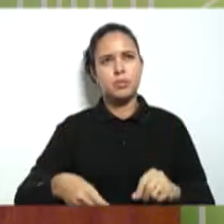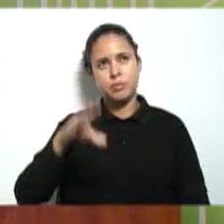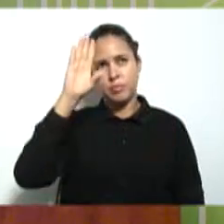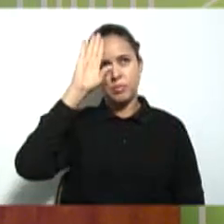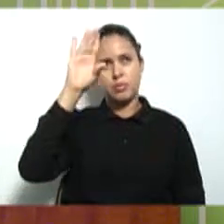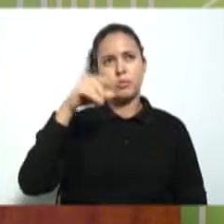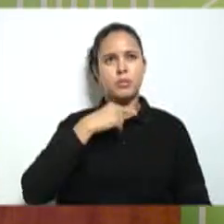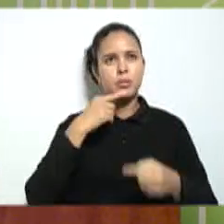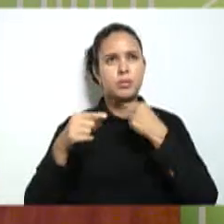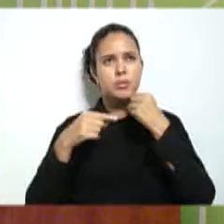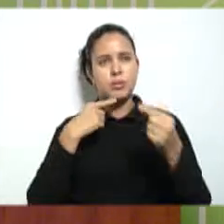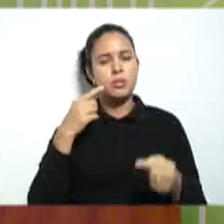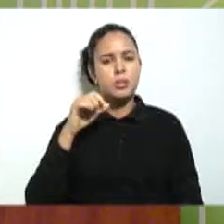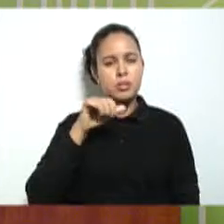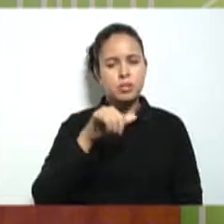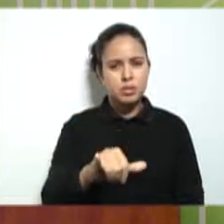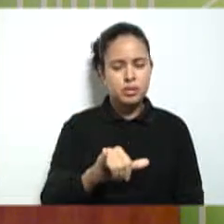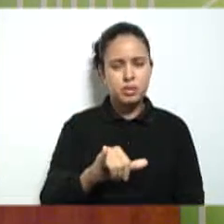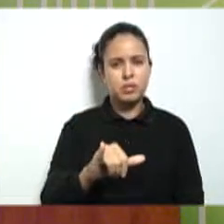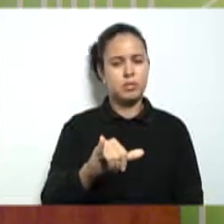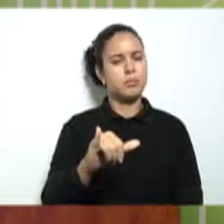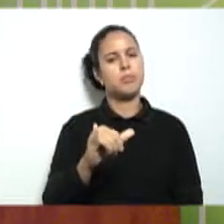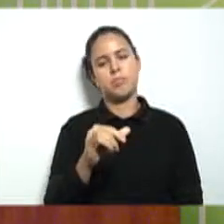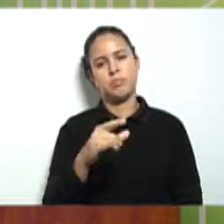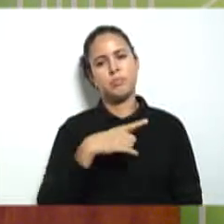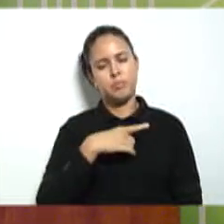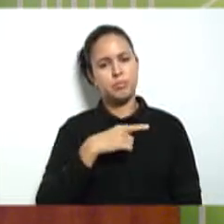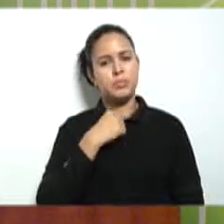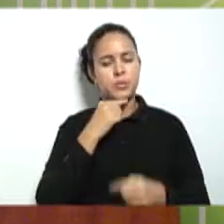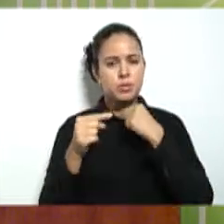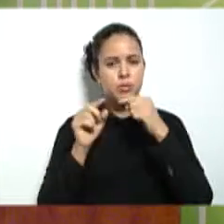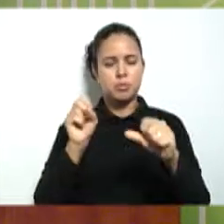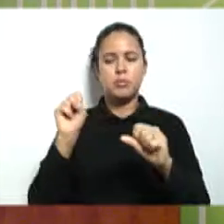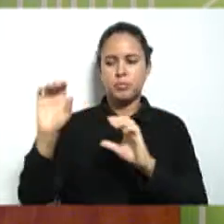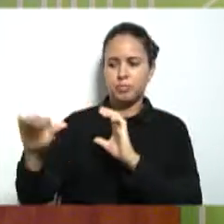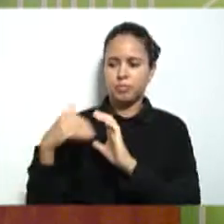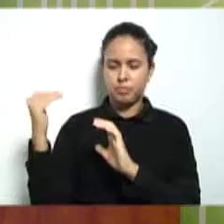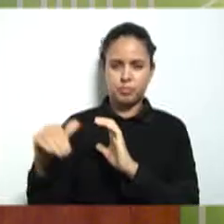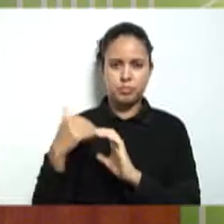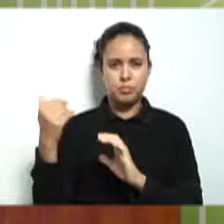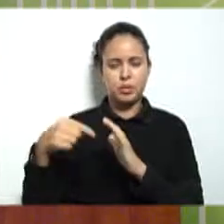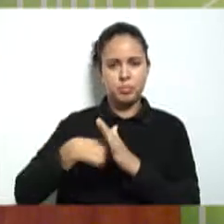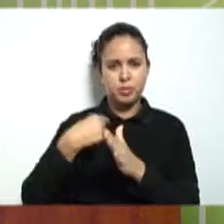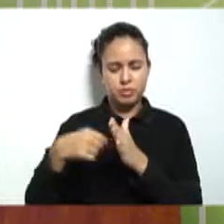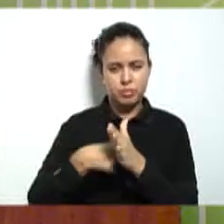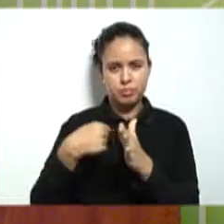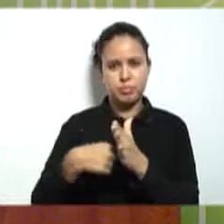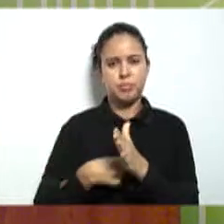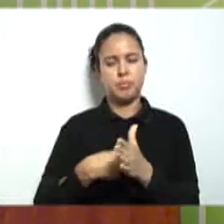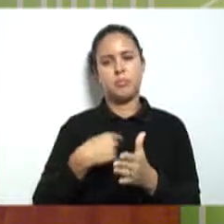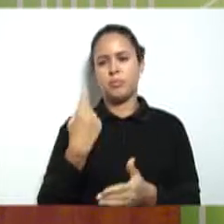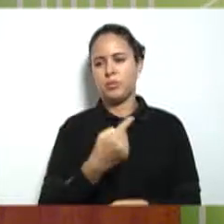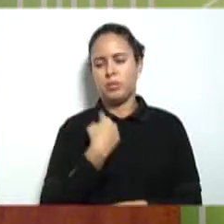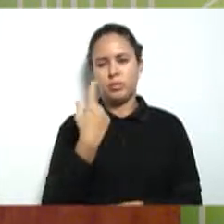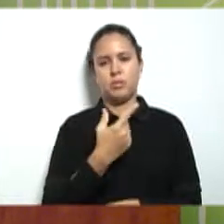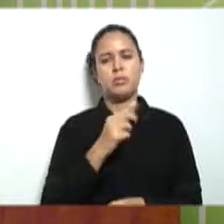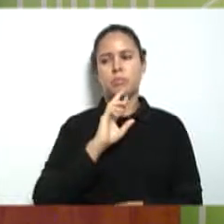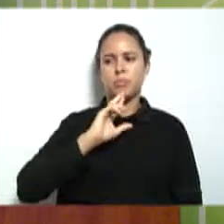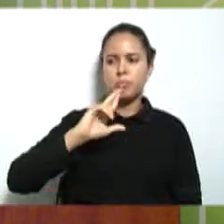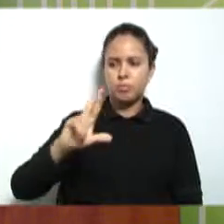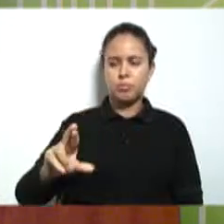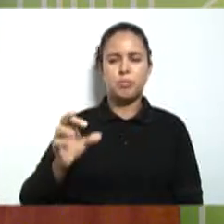dúvidas, mas se sobraram dúvidas, não hesitem em nos perguntar. Mandem as dúvidas, mandem perguntas, a gente vai estar preparado para